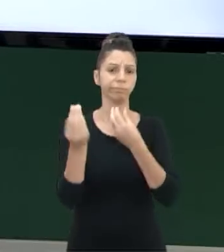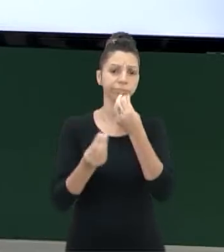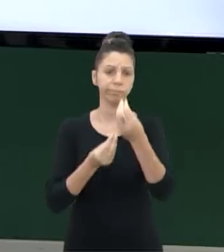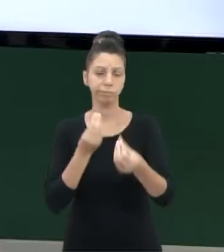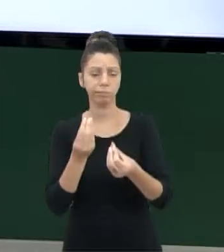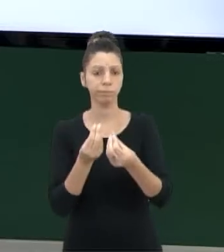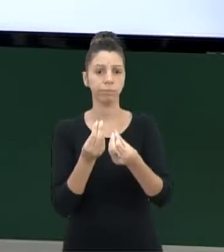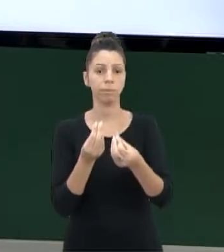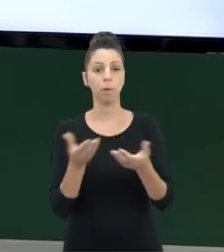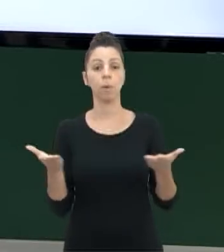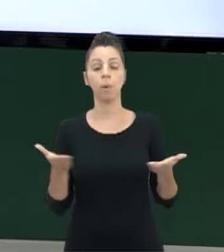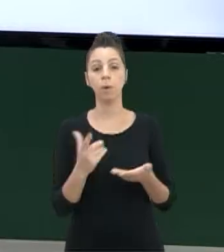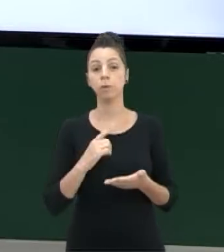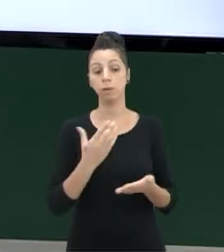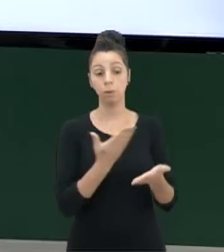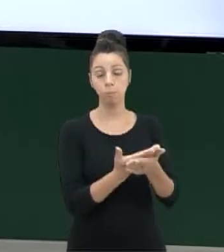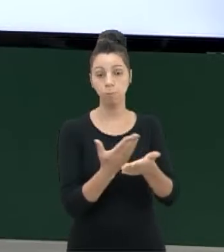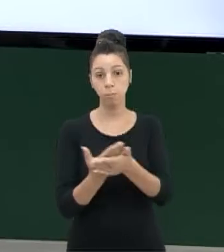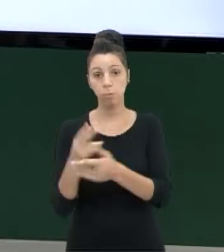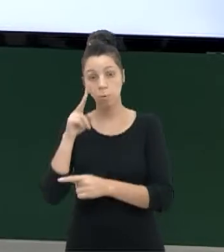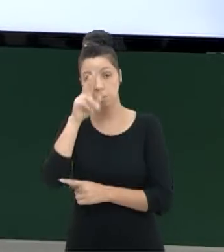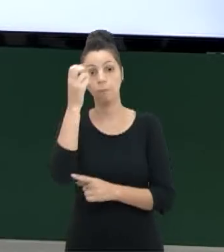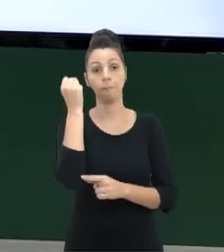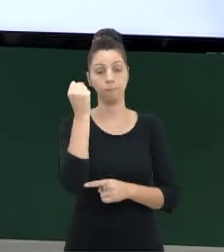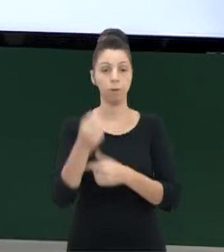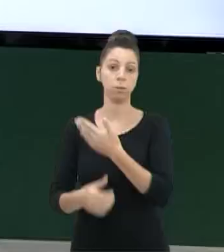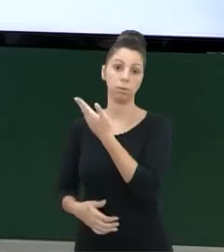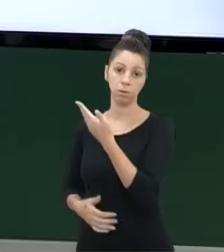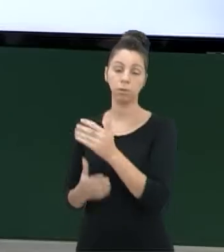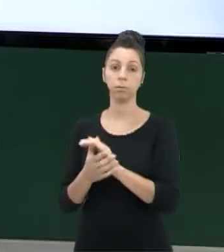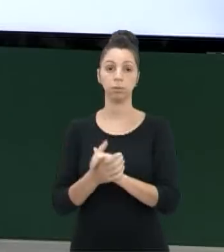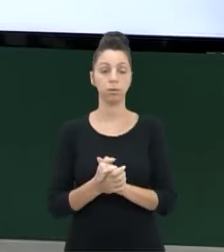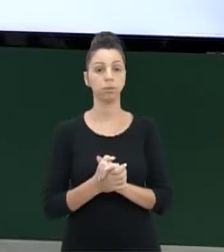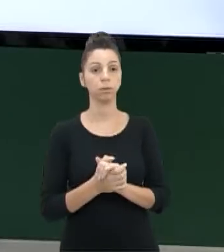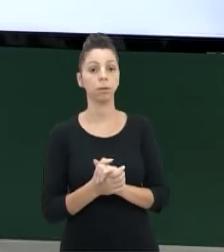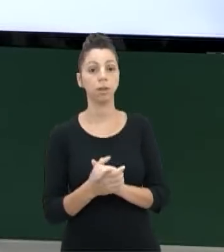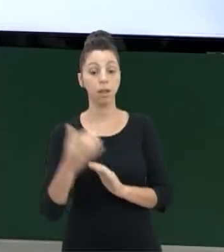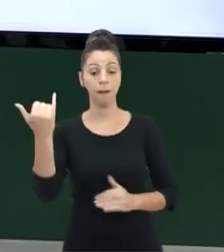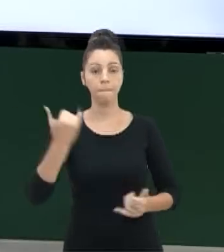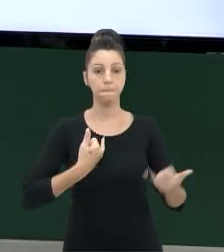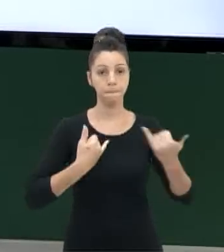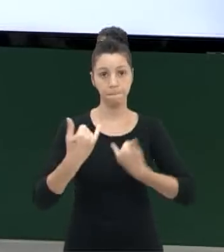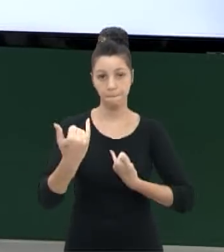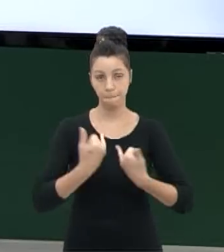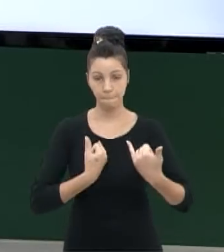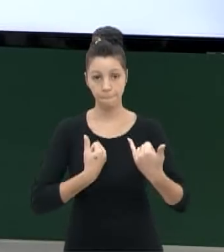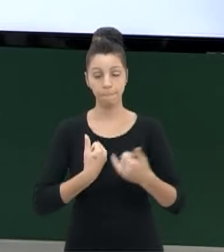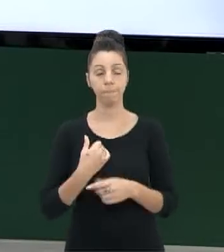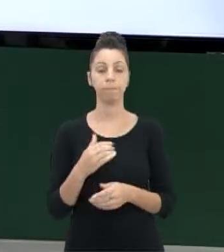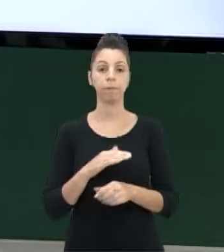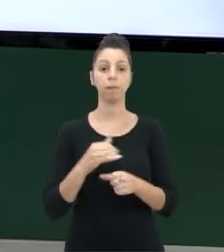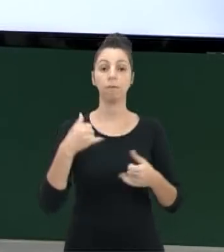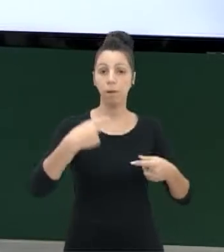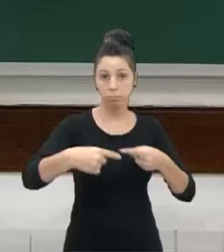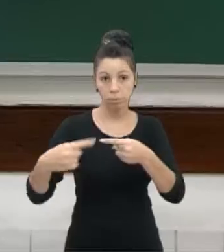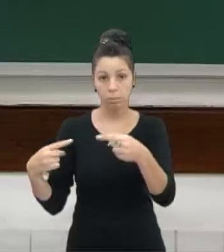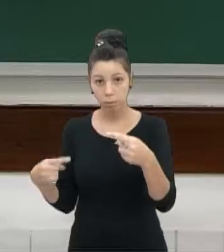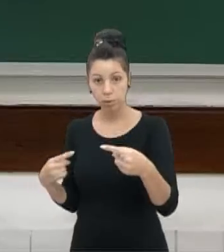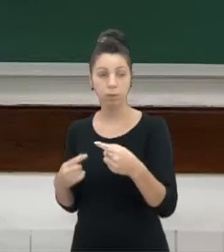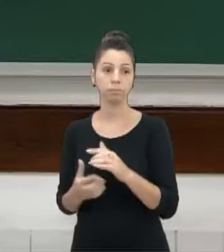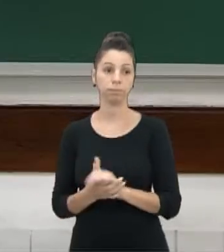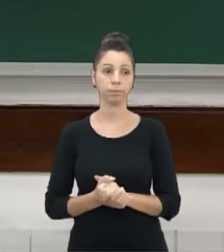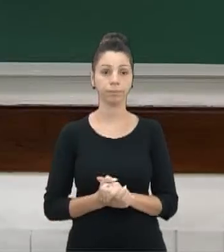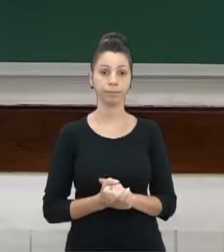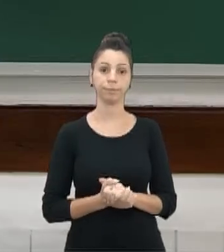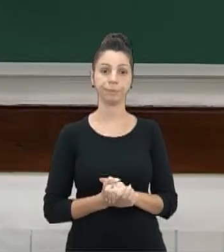pessoas hoje têm estudos mais fortes sobre isso e que bacana que chega na gente essa discussão. A gente vai falar sobre isso, tá bom? Vamos